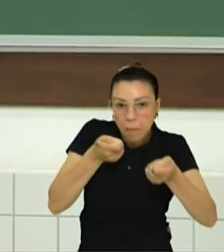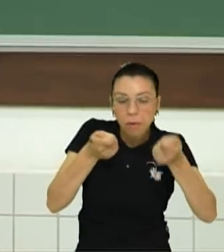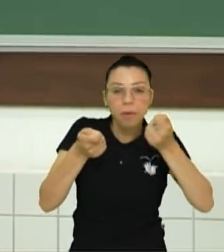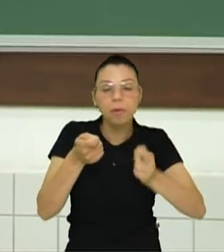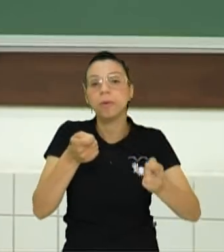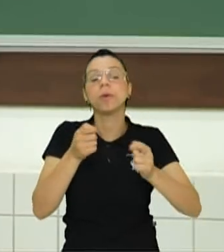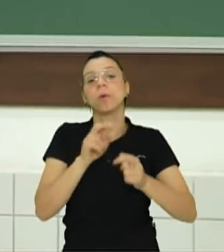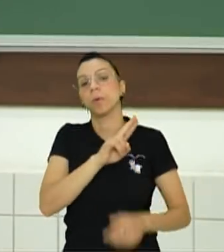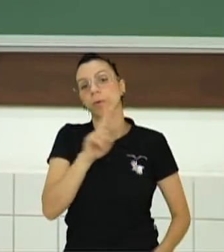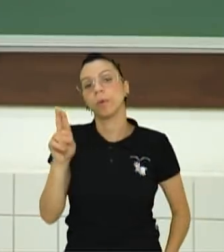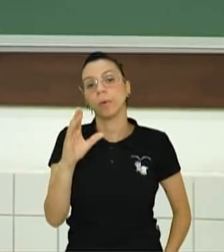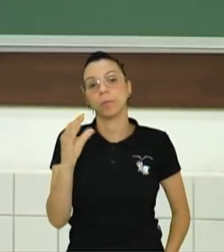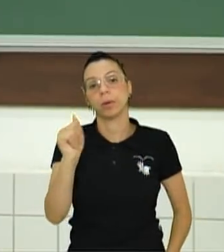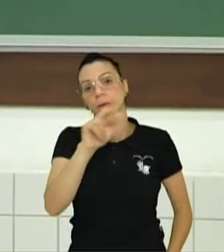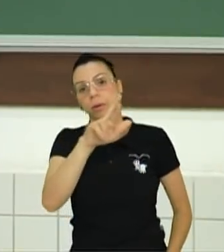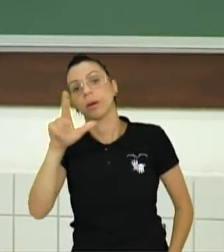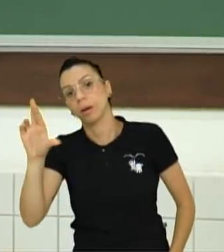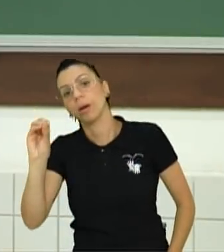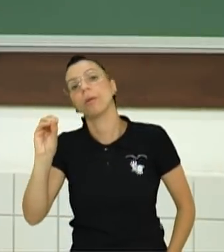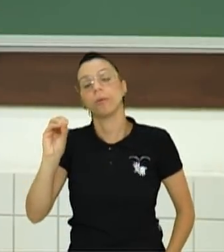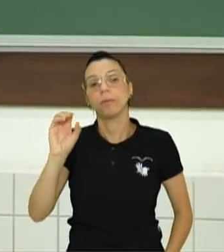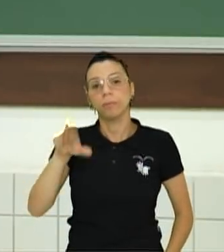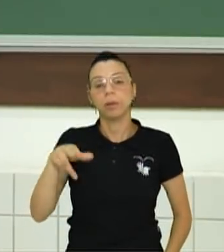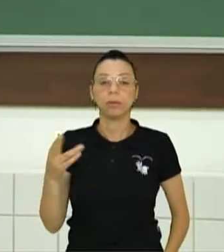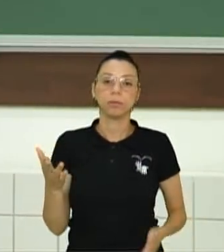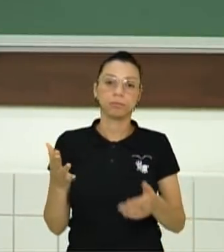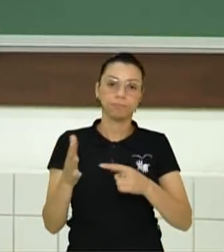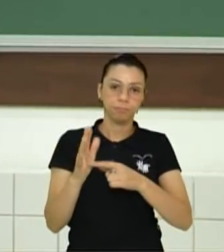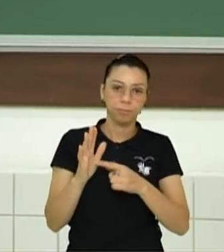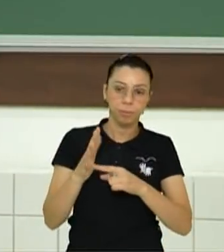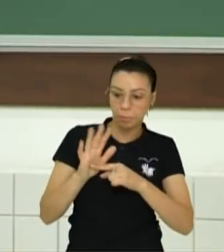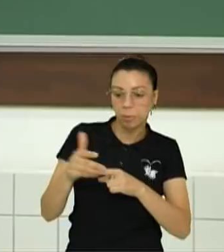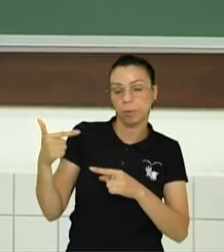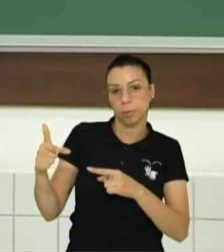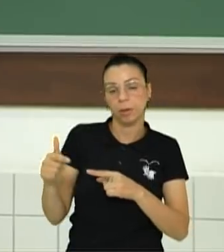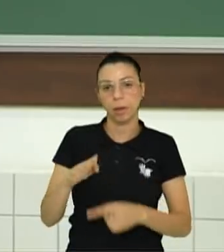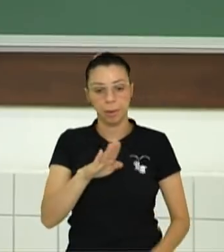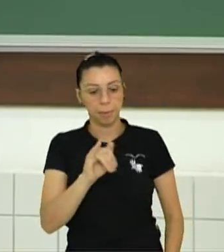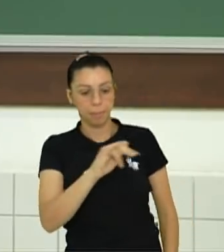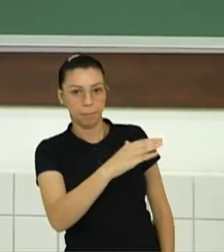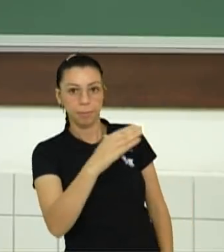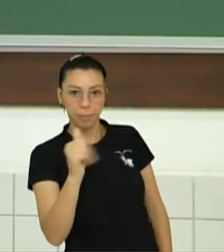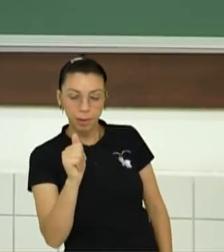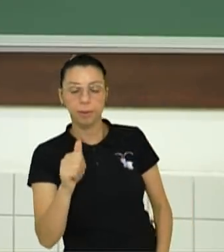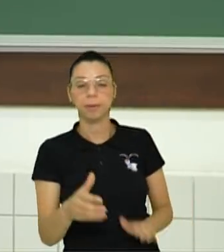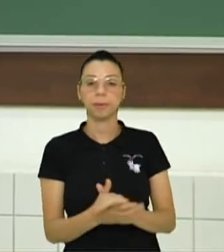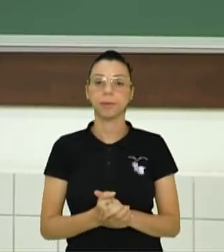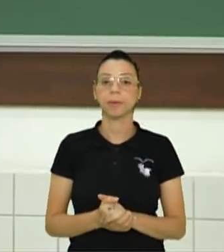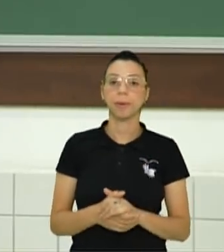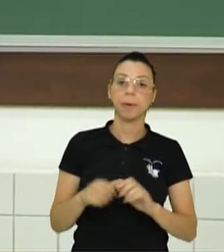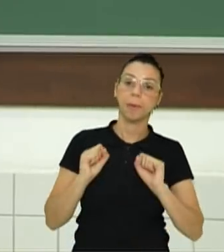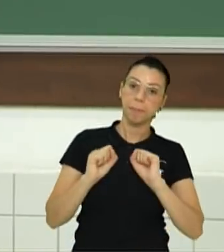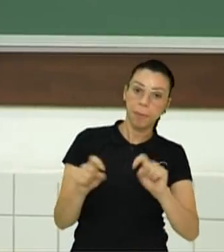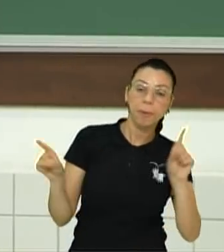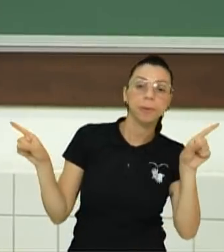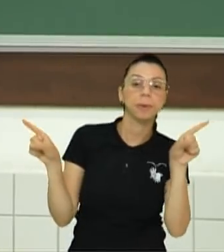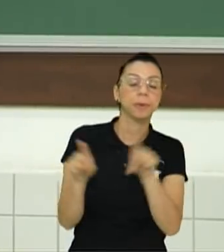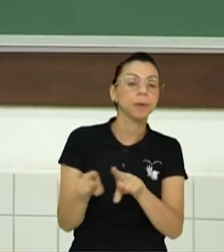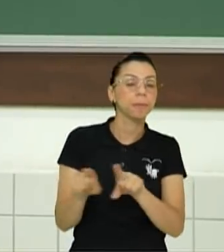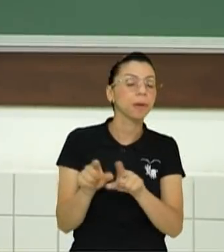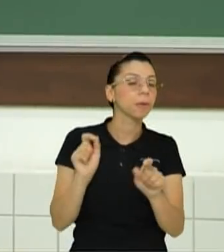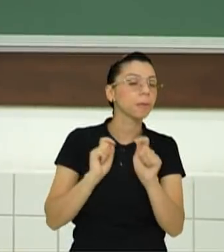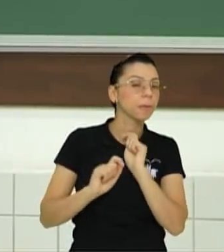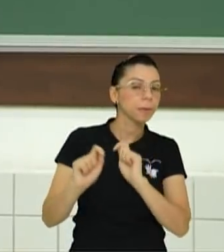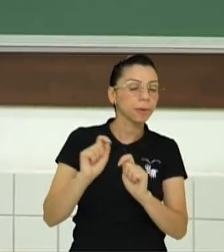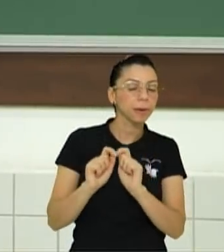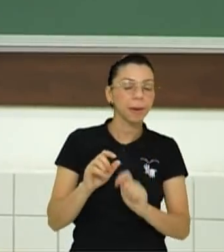chamam de carro mesmo o nome, tá bom? Não é, apesar de não ter motor, a biga, com 2 cavalos. Ou poderia ser mais traçado,